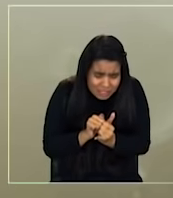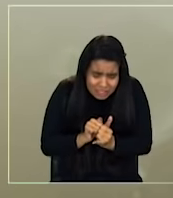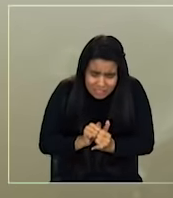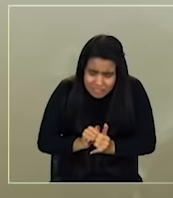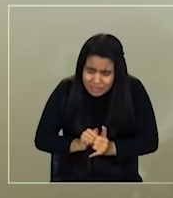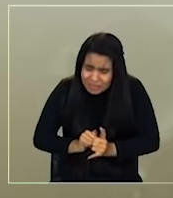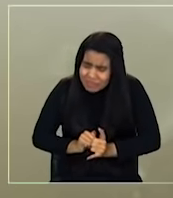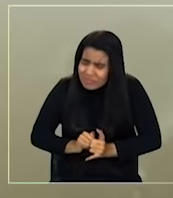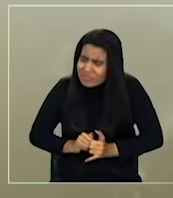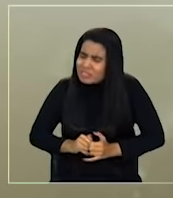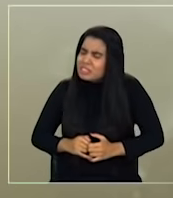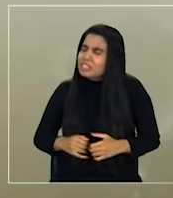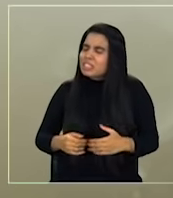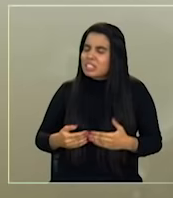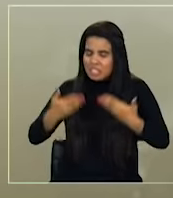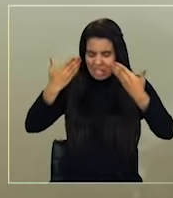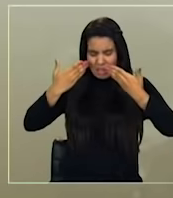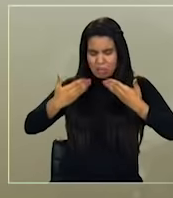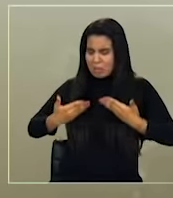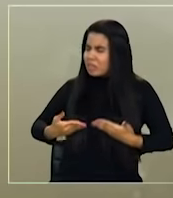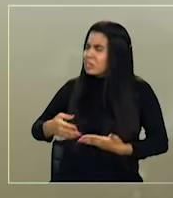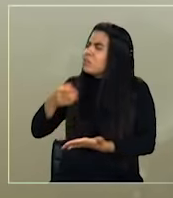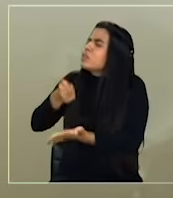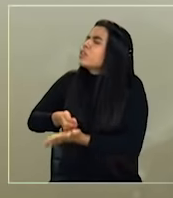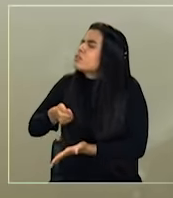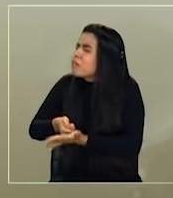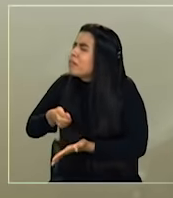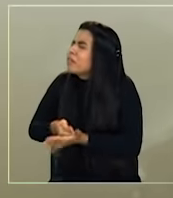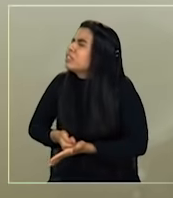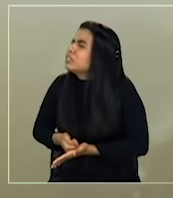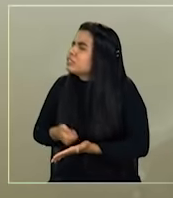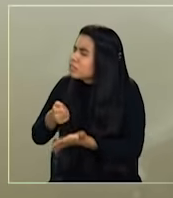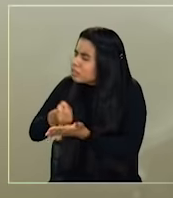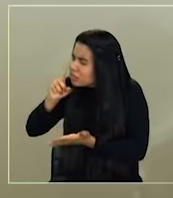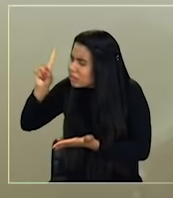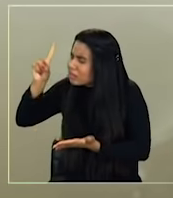perdoa. Quando vim com exigências, quando vim com